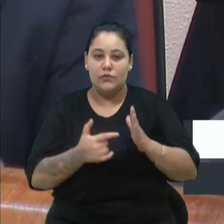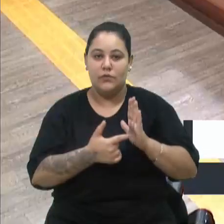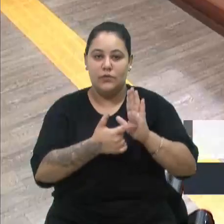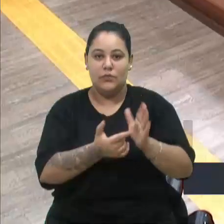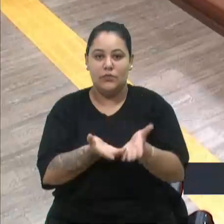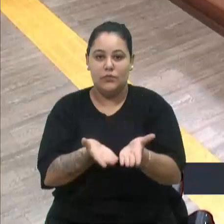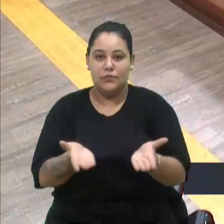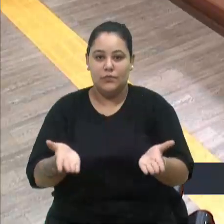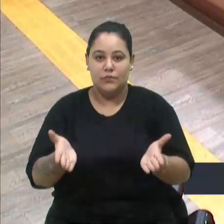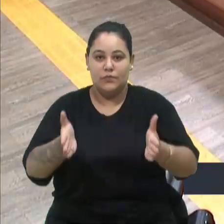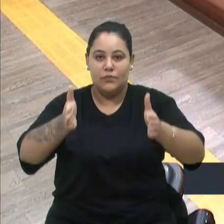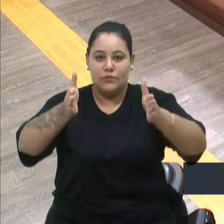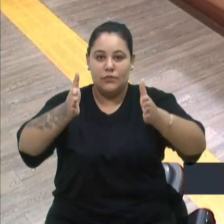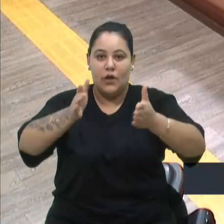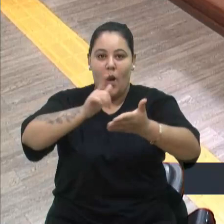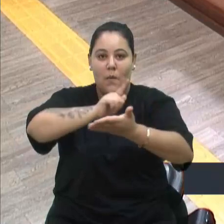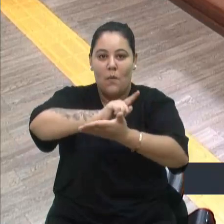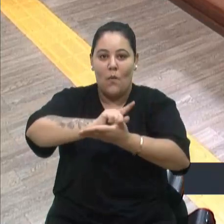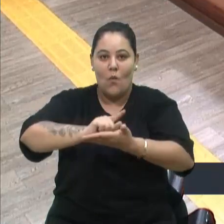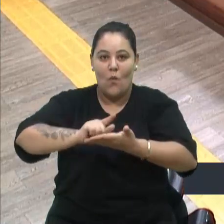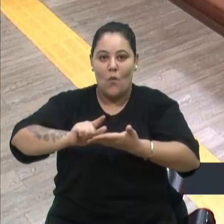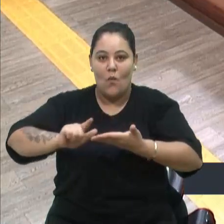urna vazia.